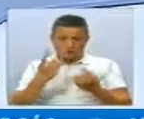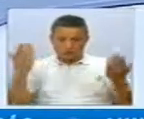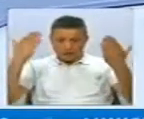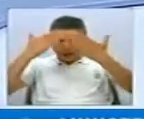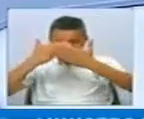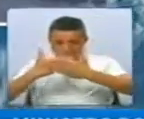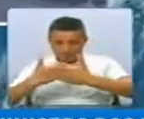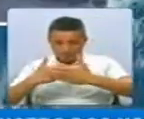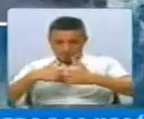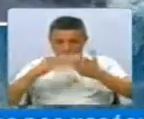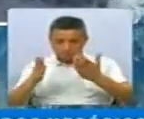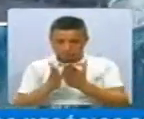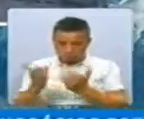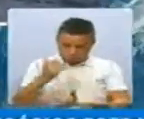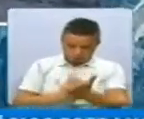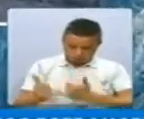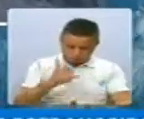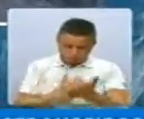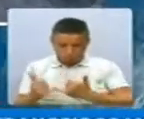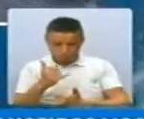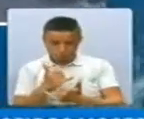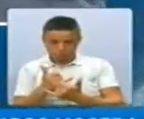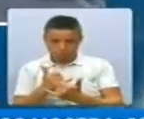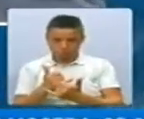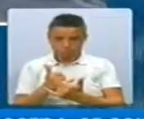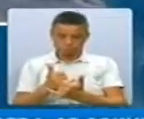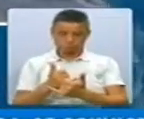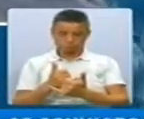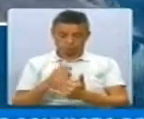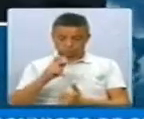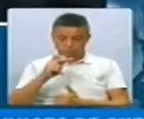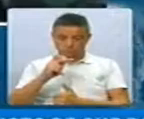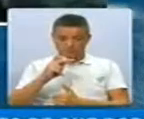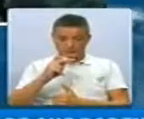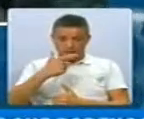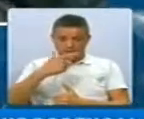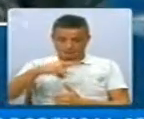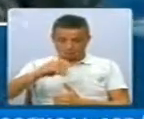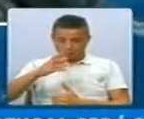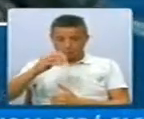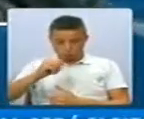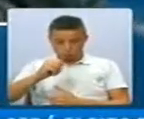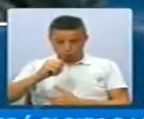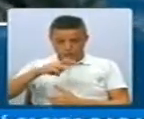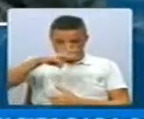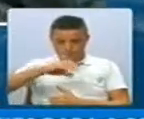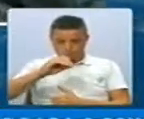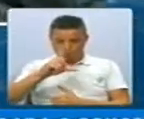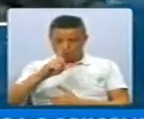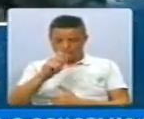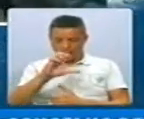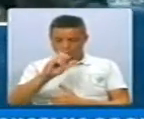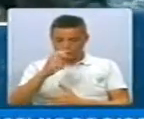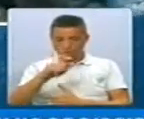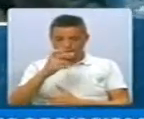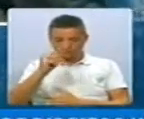que à noite isso é tudo recombinado. Há uma recombinação desses átomos das moléculas, essa recombinação dá-se mais rapidamente nas camadas mais